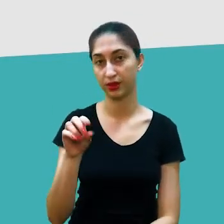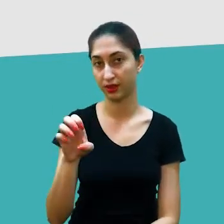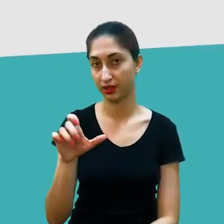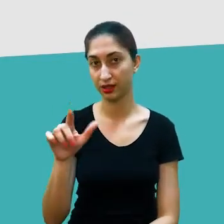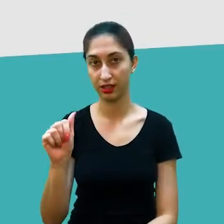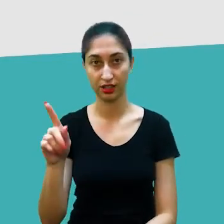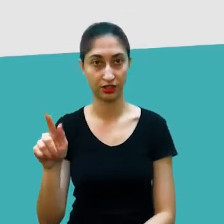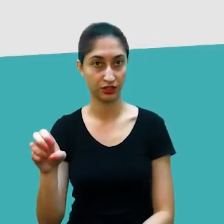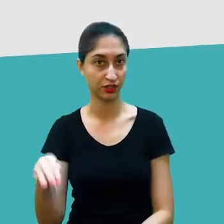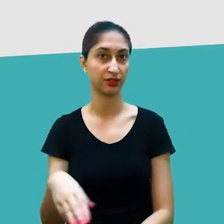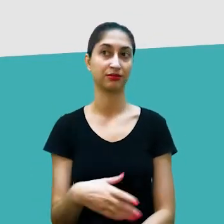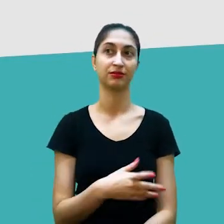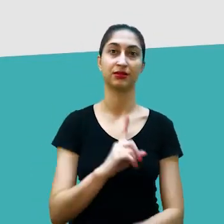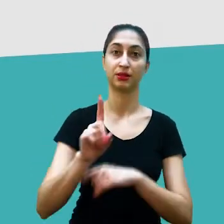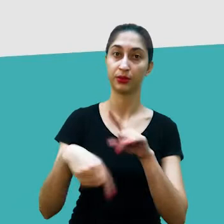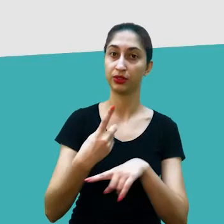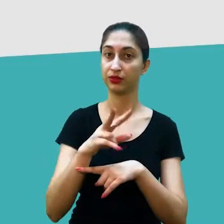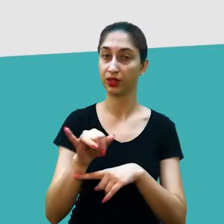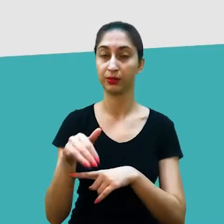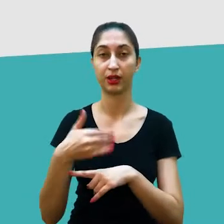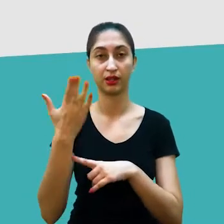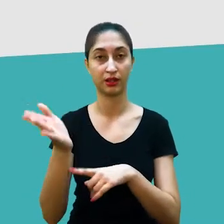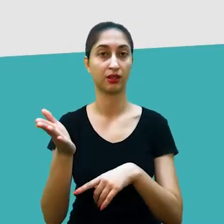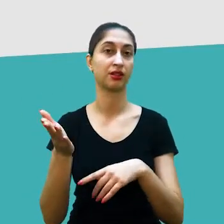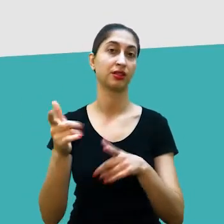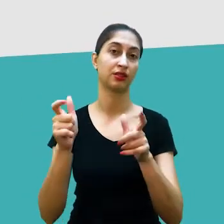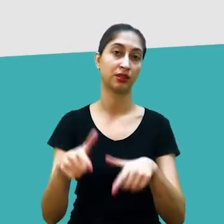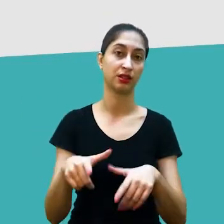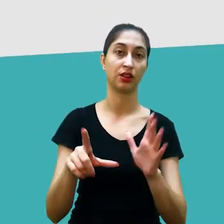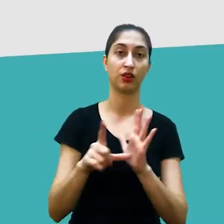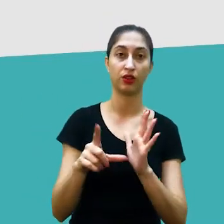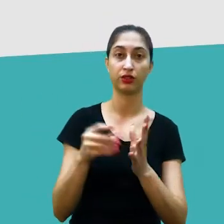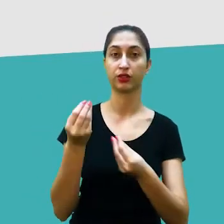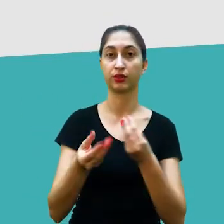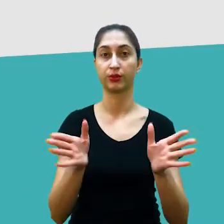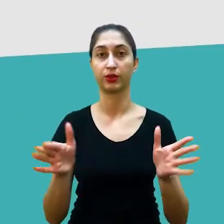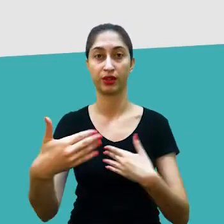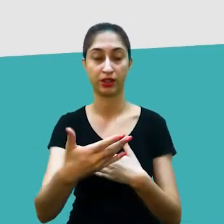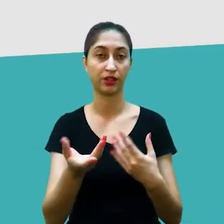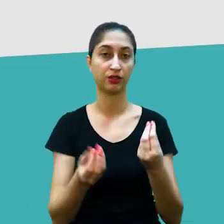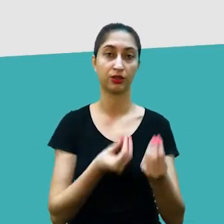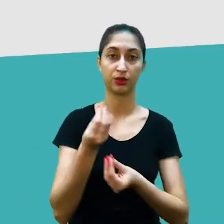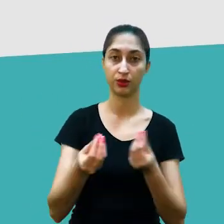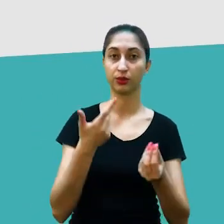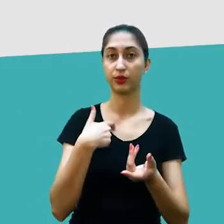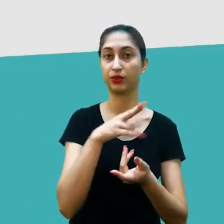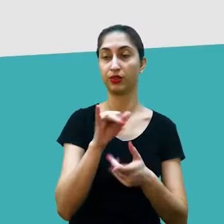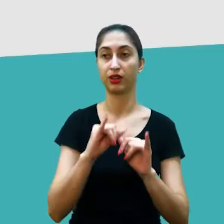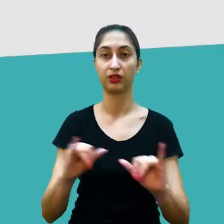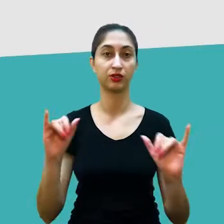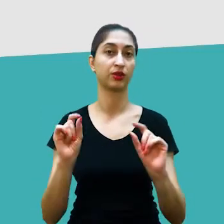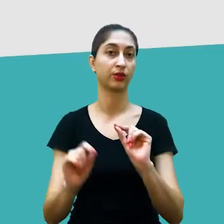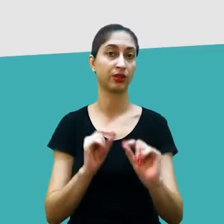estamparia. Consequentemente, ela vai para uma loja, e a partir dessa loja, como é que é a embalagem, como é que é o tag, o que eu vou comunicar